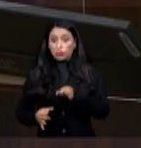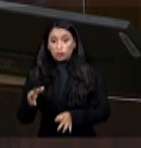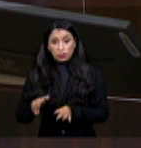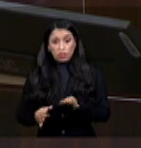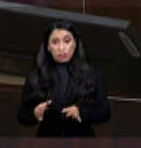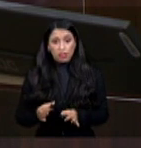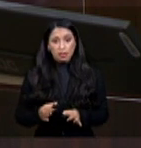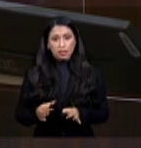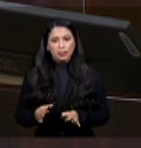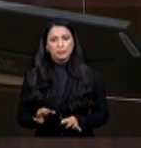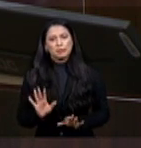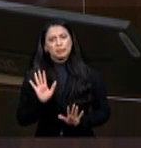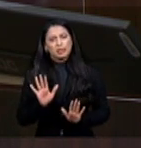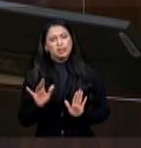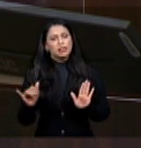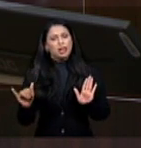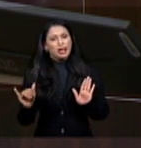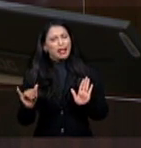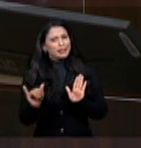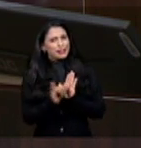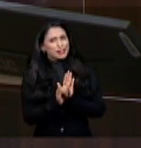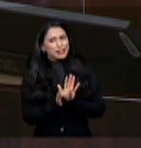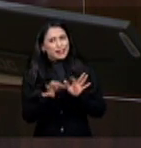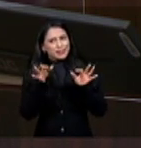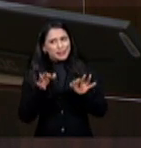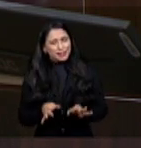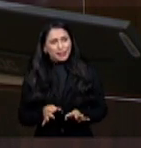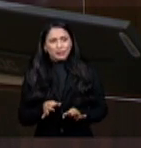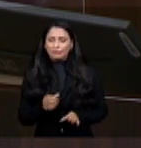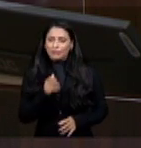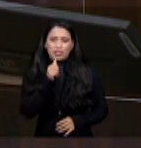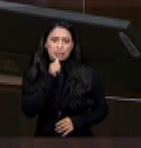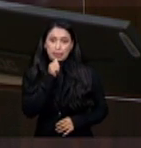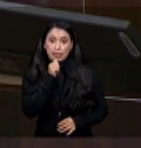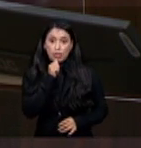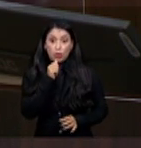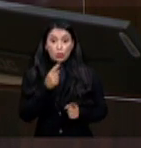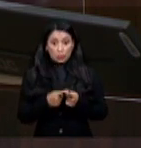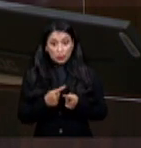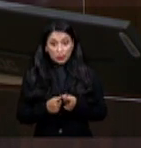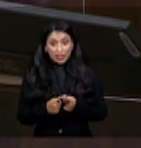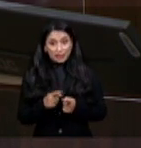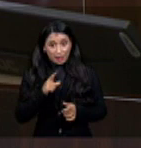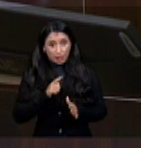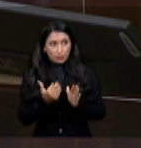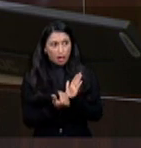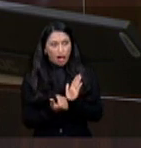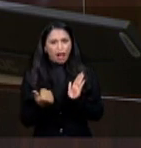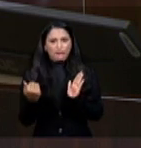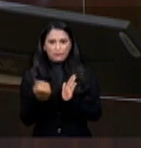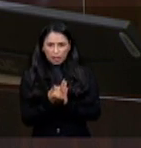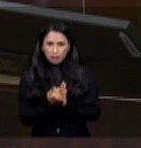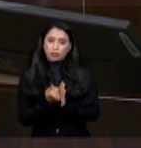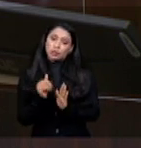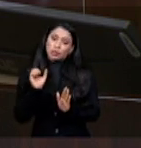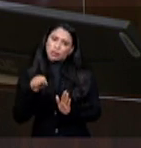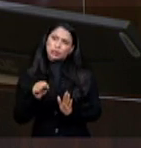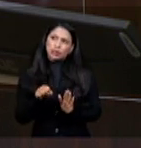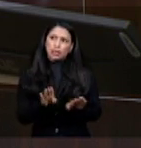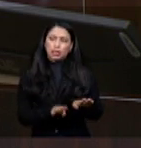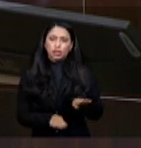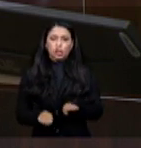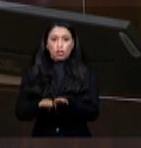atingir ainda a plena identidade isso porque porque apesar dos avanços a no tocante a